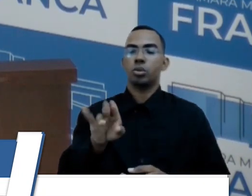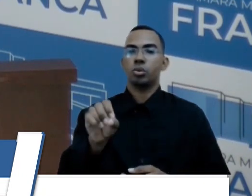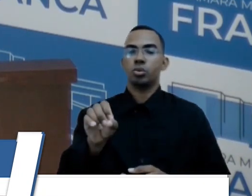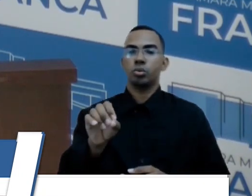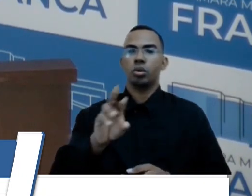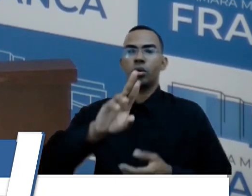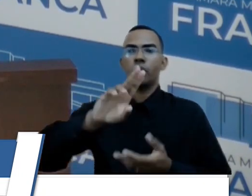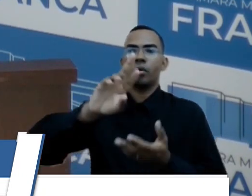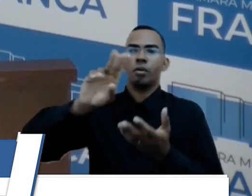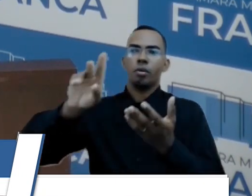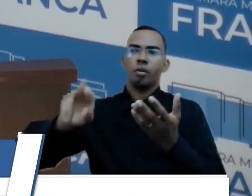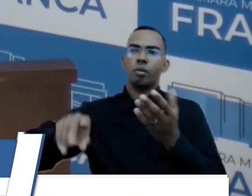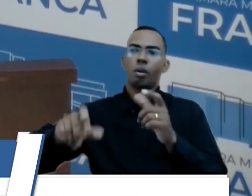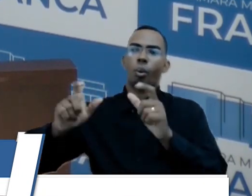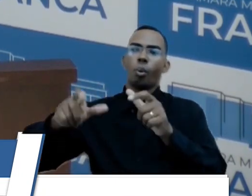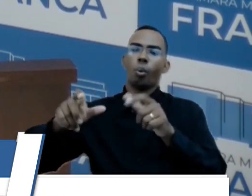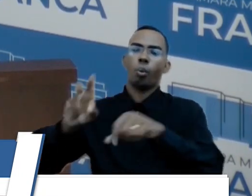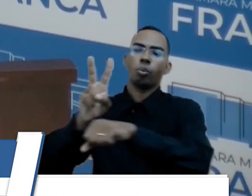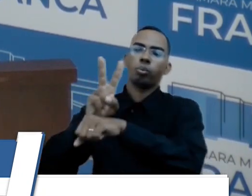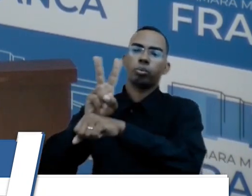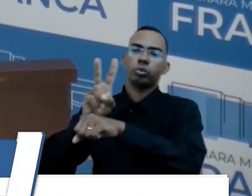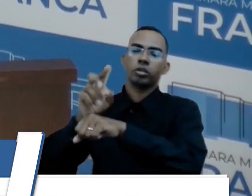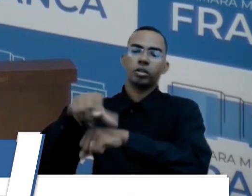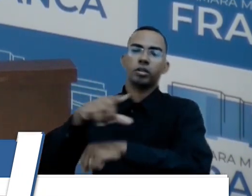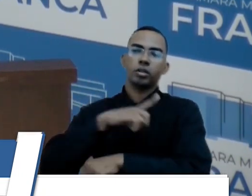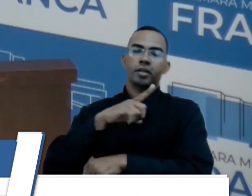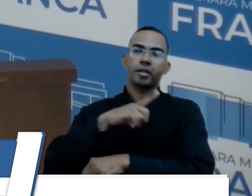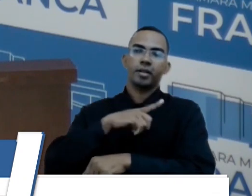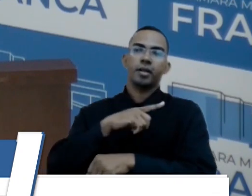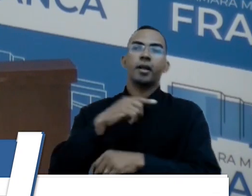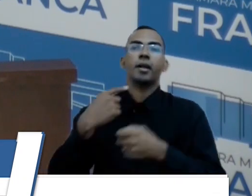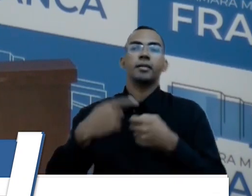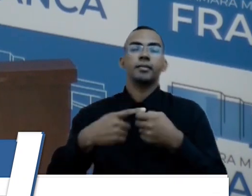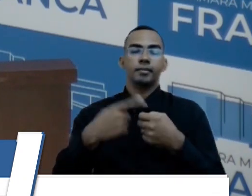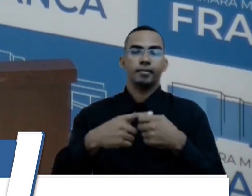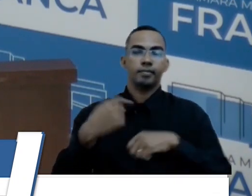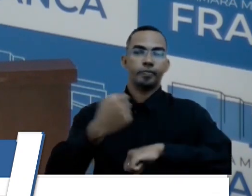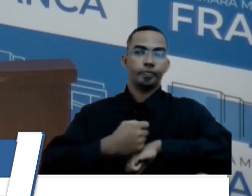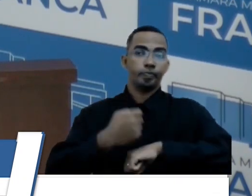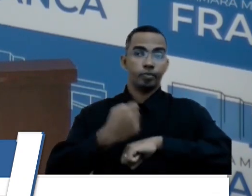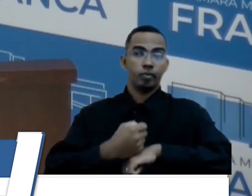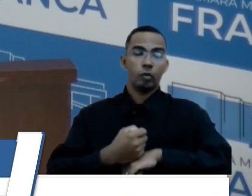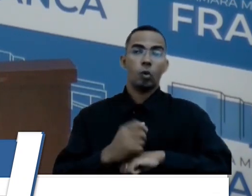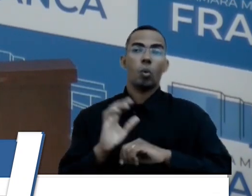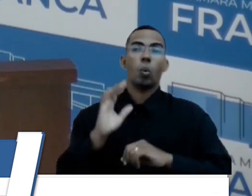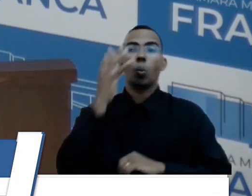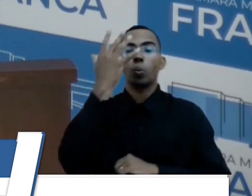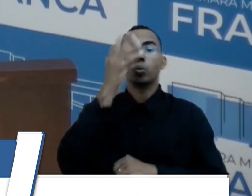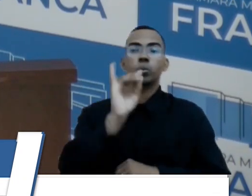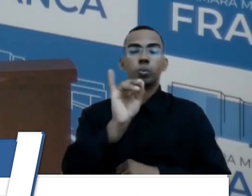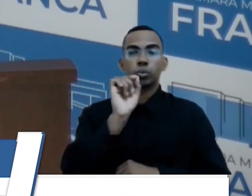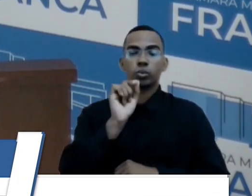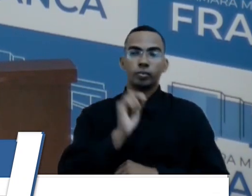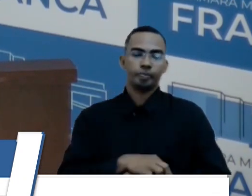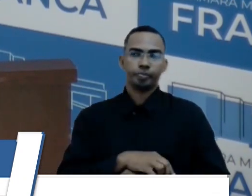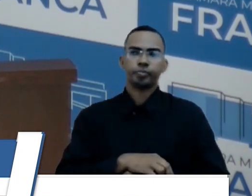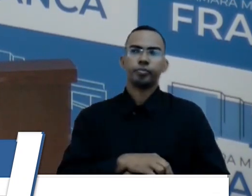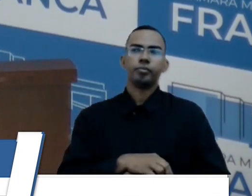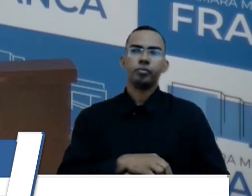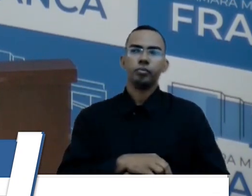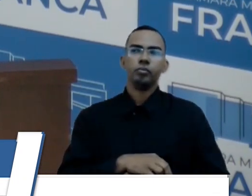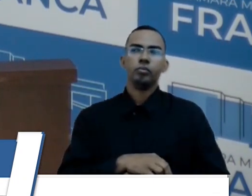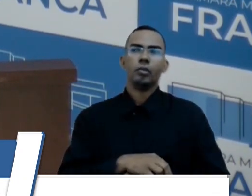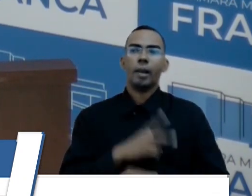outras APPs que nós temos na nossa cidade de Franca, no nosso município, que acaba aqui virando depósito